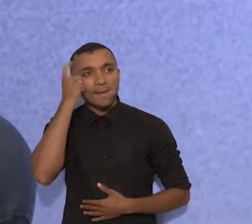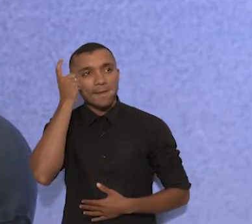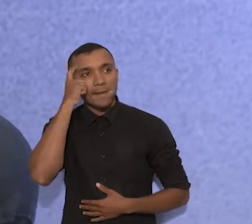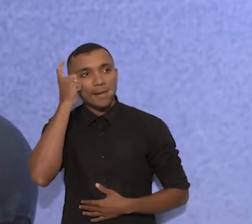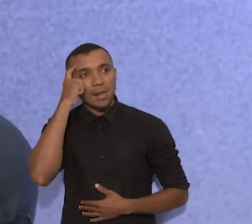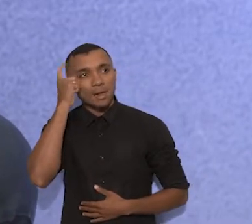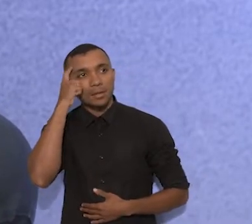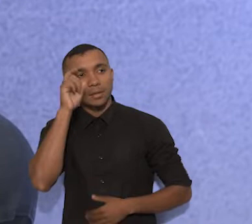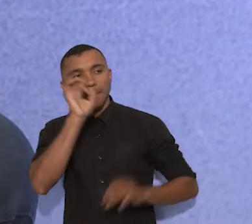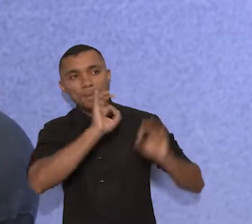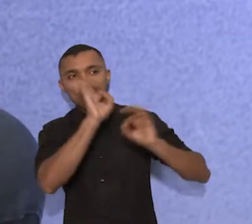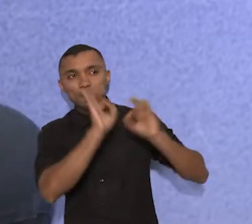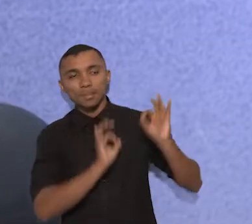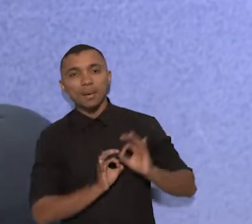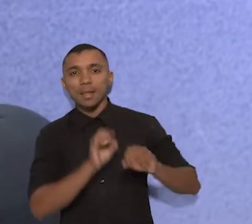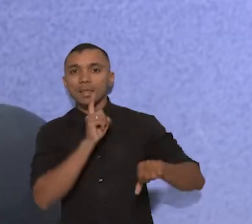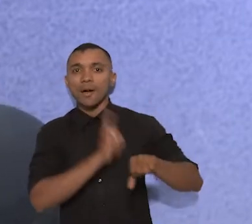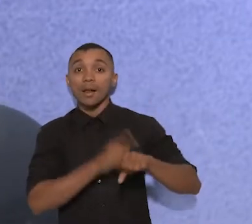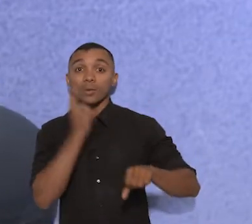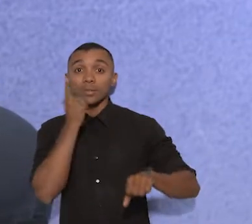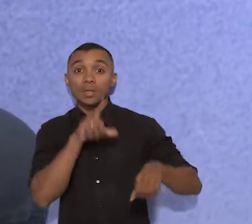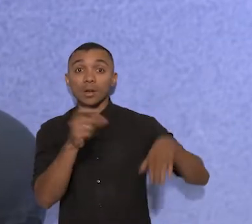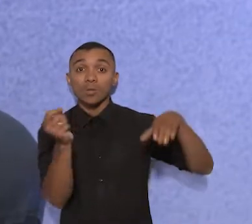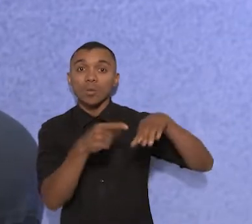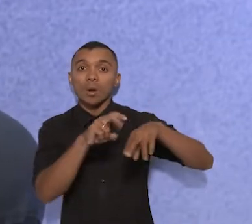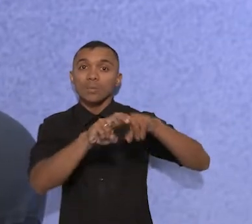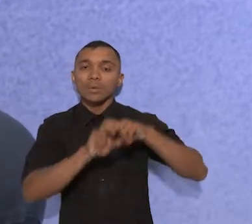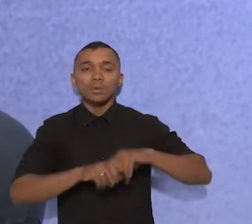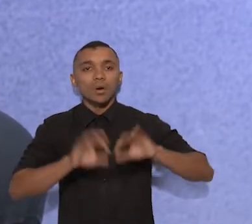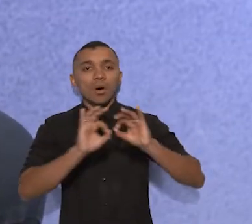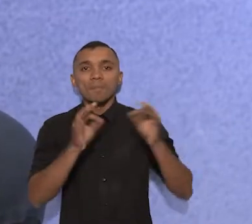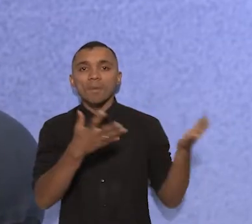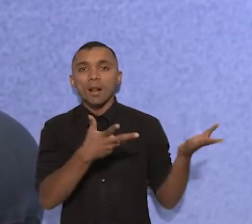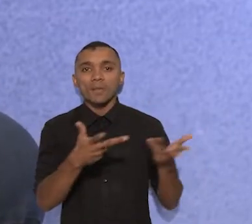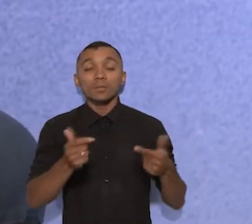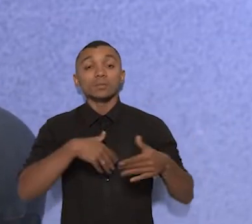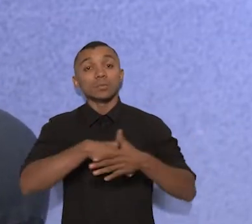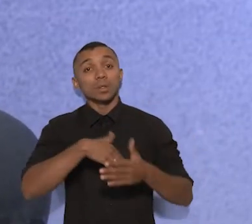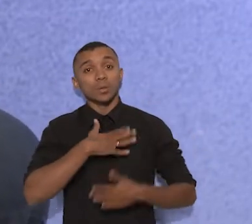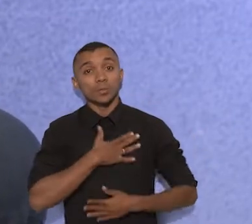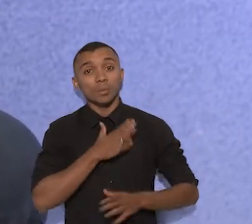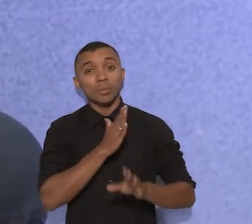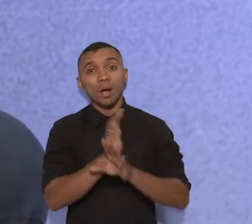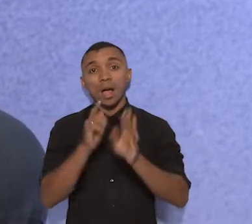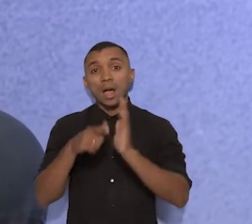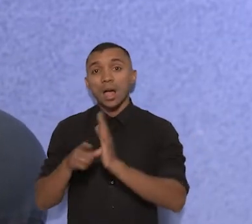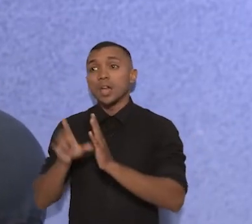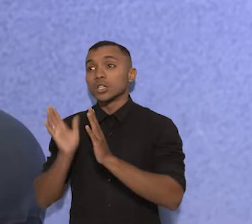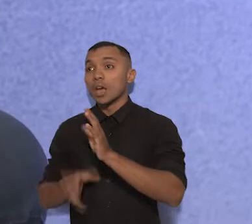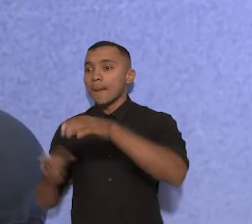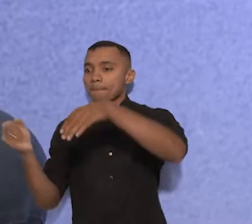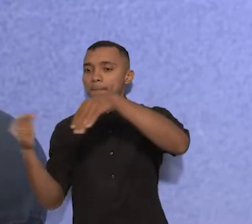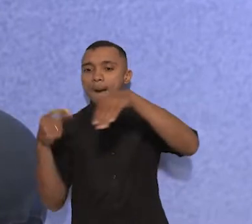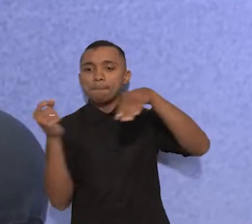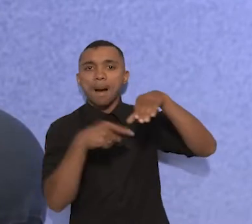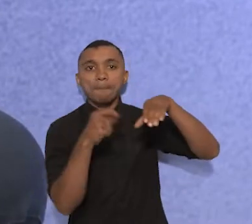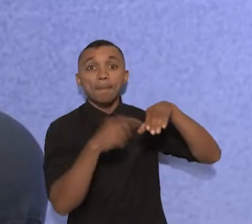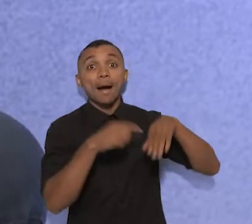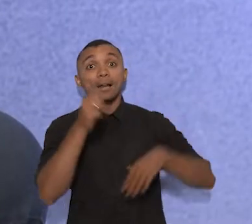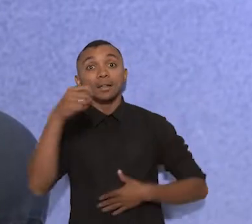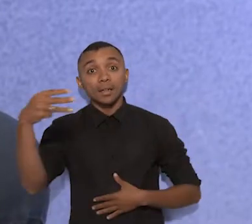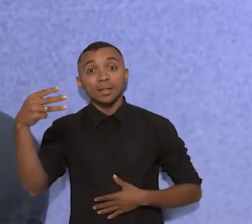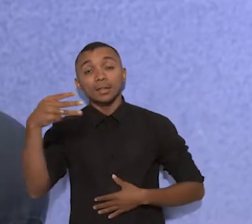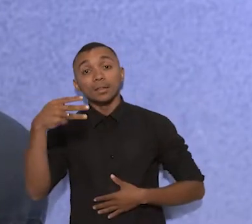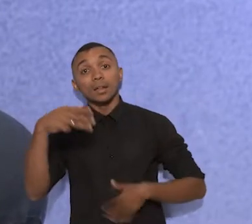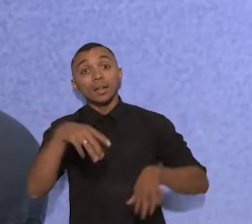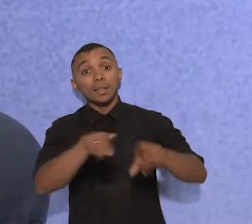impressionante na hora de fazer o gol. Então foi uma partida excelente pelos gols marcados, pelos belíssimos gols marcados. E para